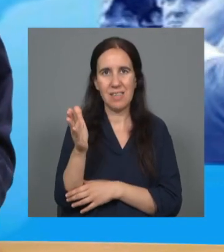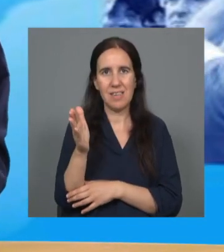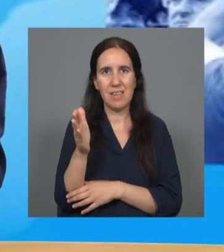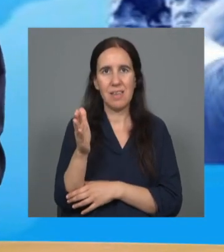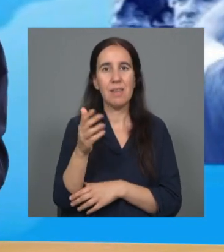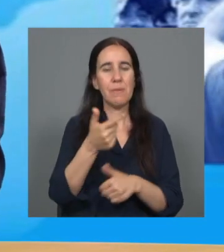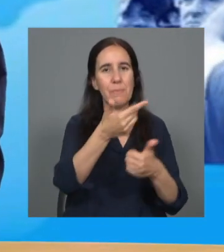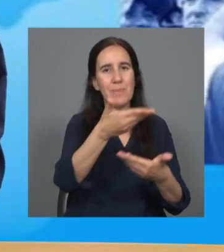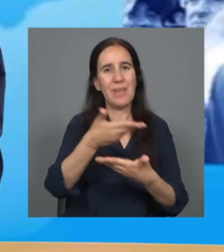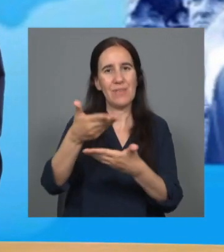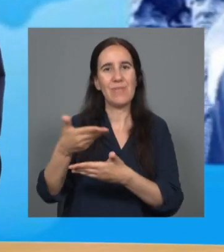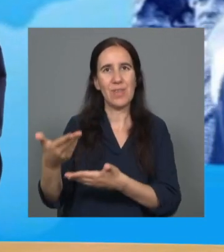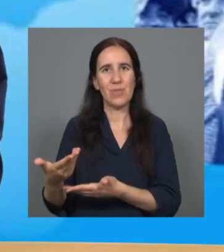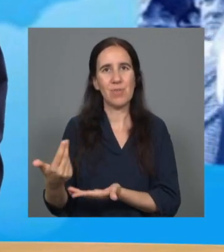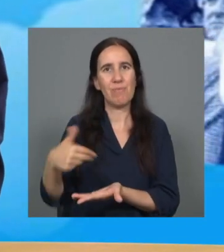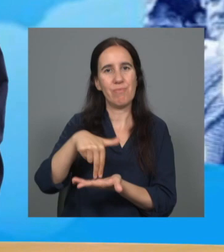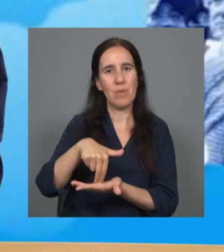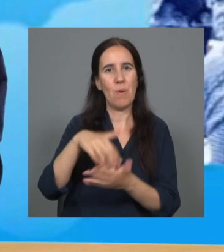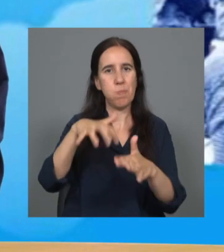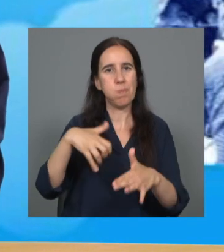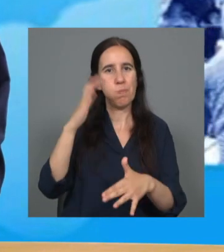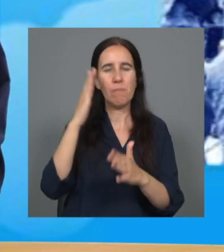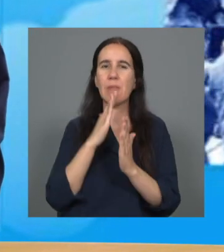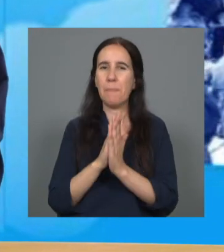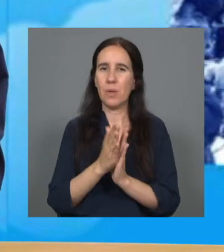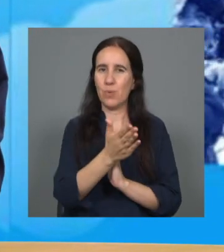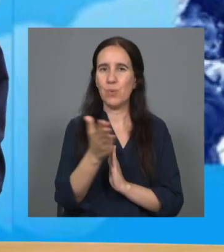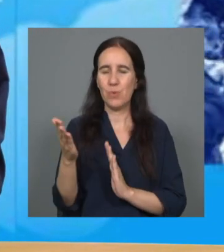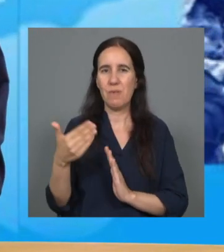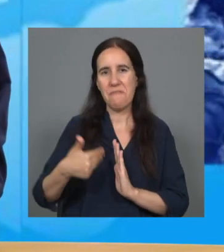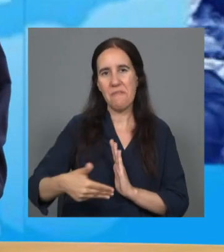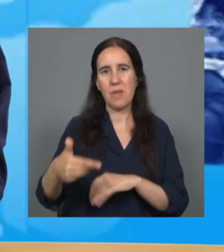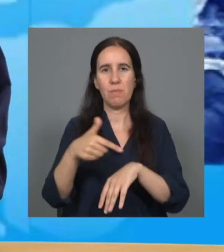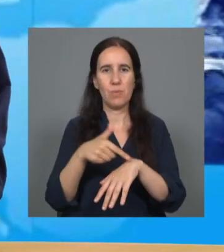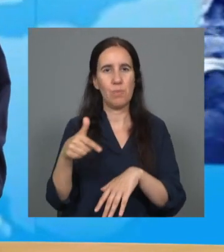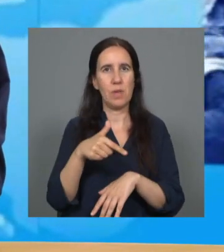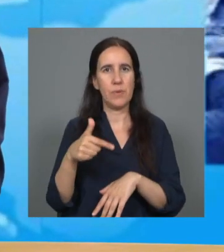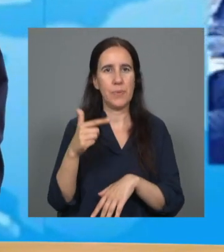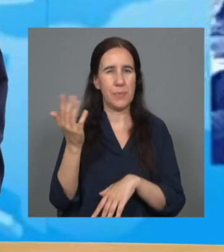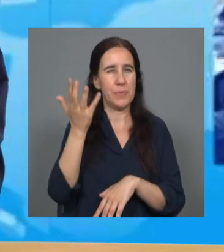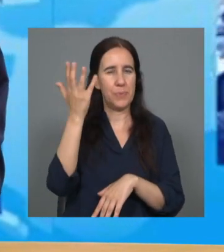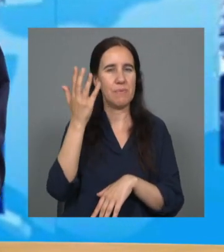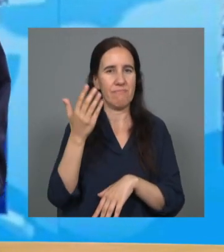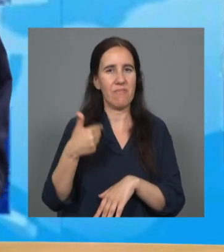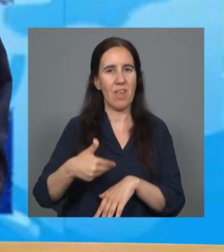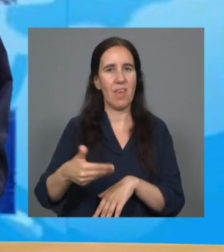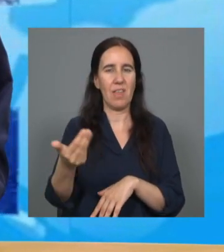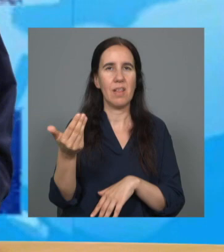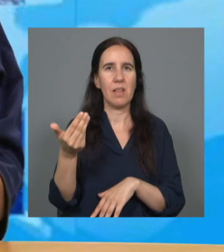são bem-vindos para estar neste congresso, fazemos um apelo, vai ser um momento alto